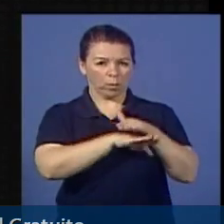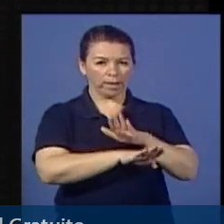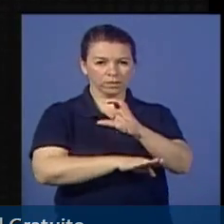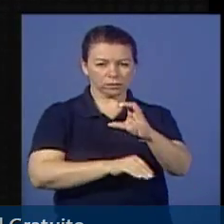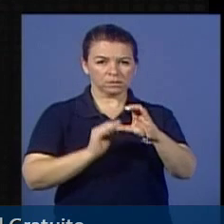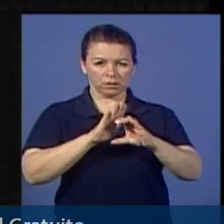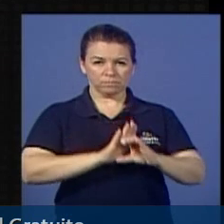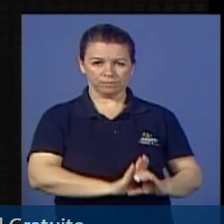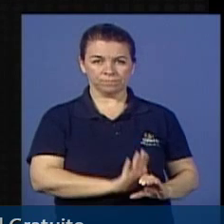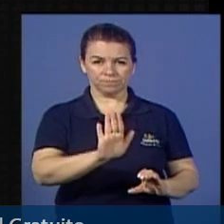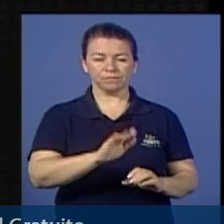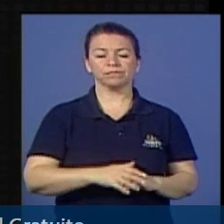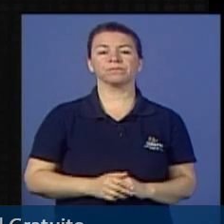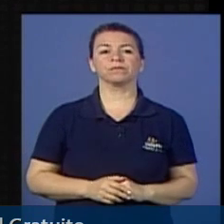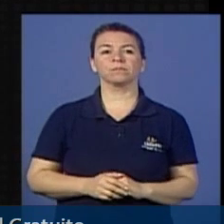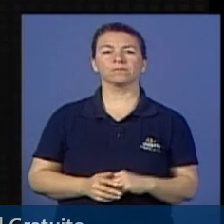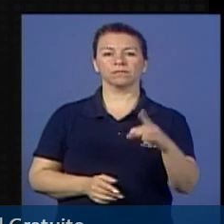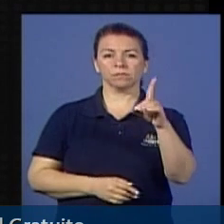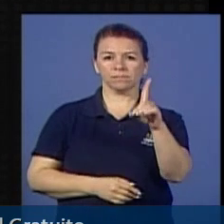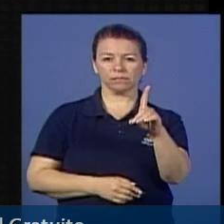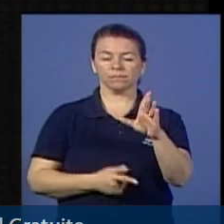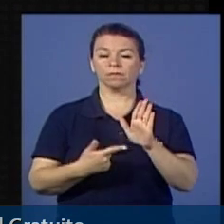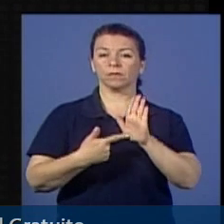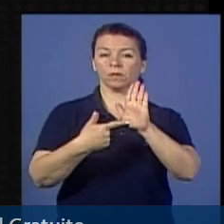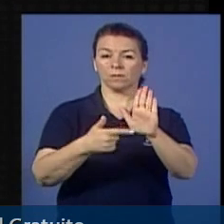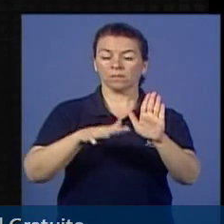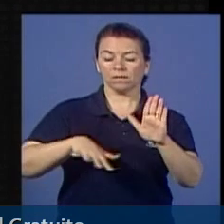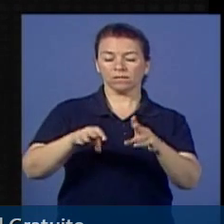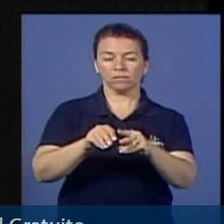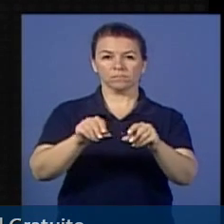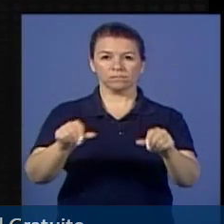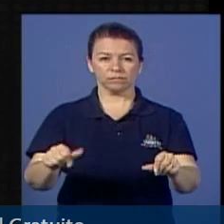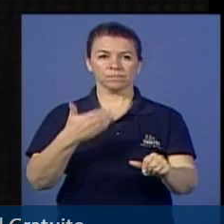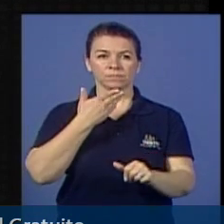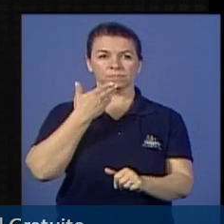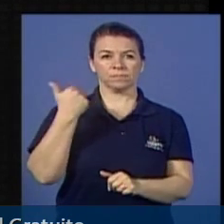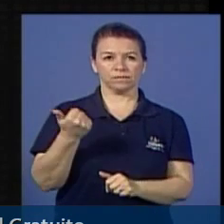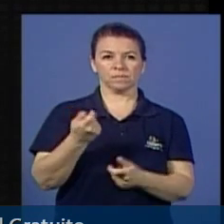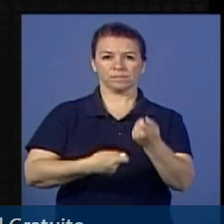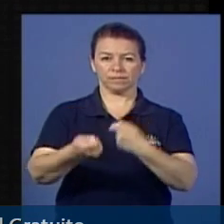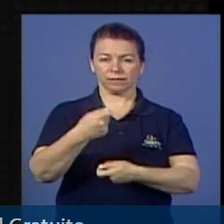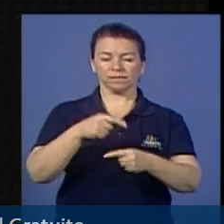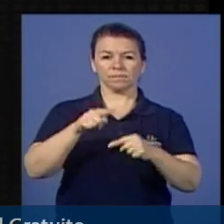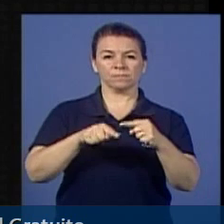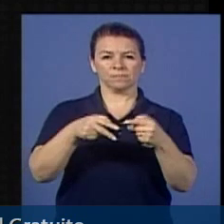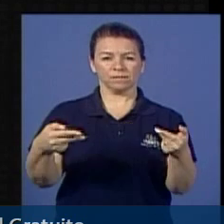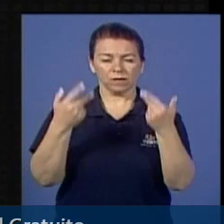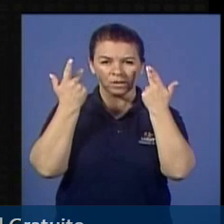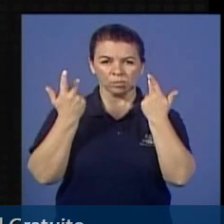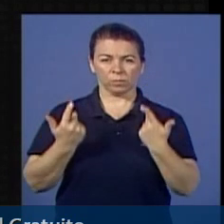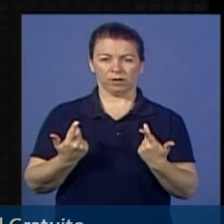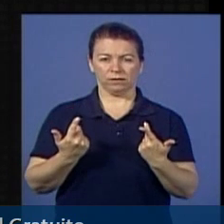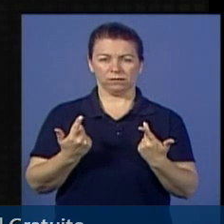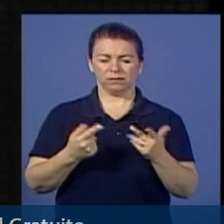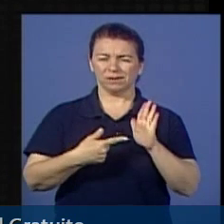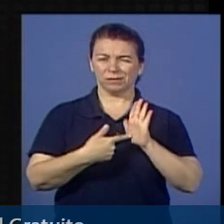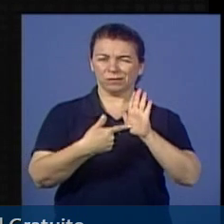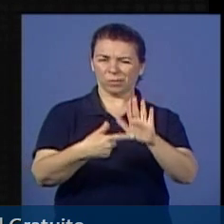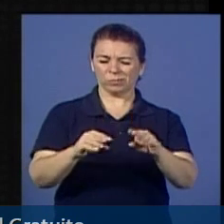D, mostrar o território para melhor a administração dos recursos naturais. Ali mostra o território como ele é efetivamente?